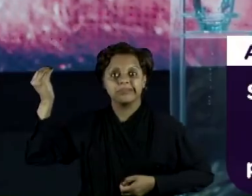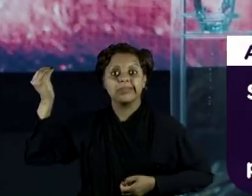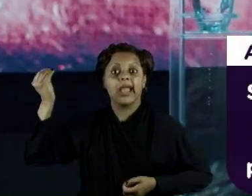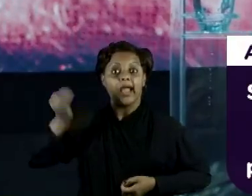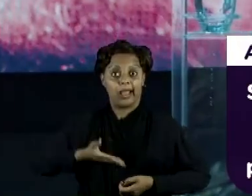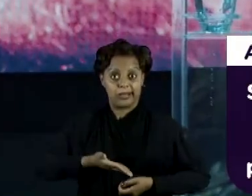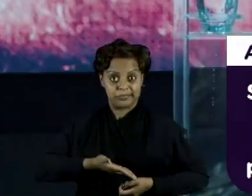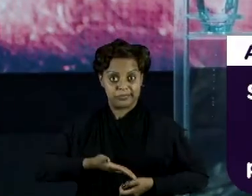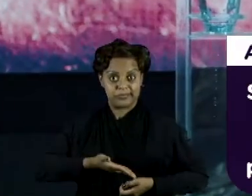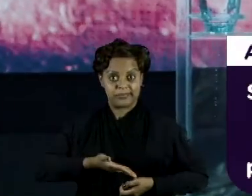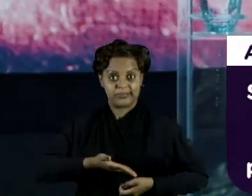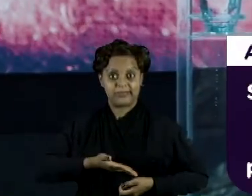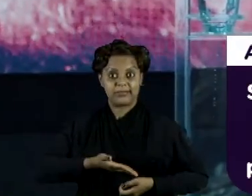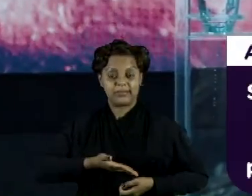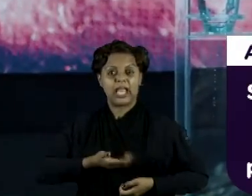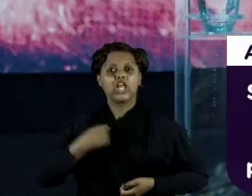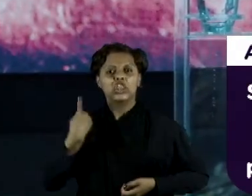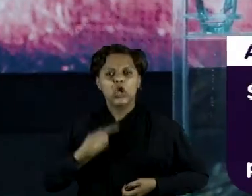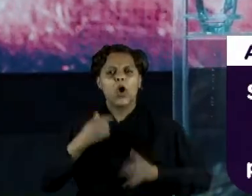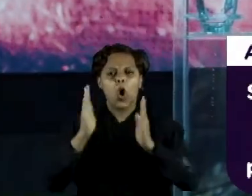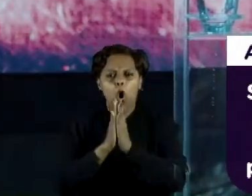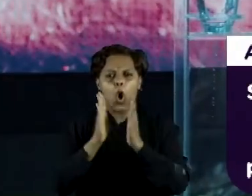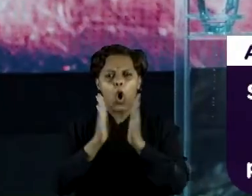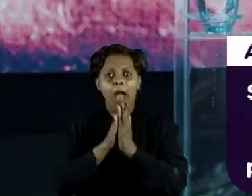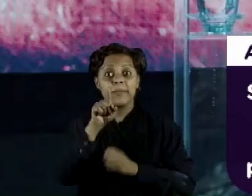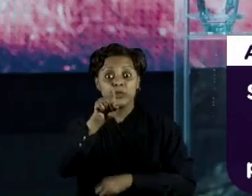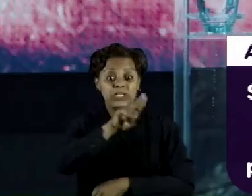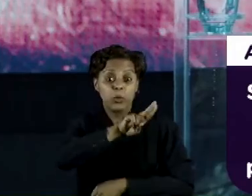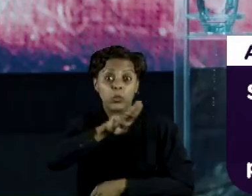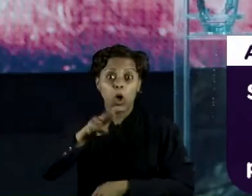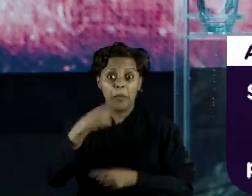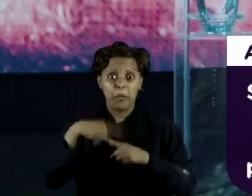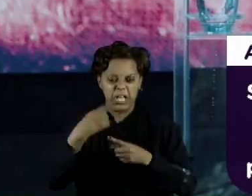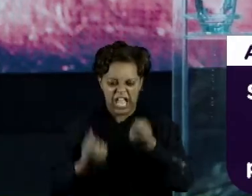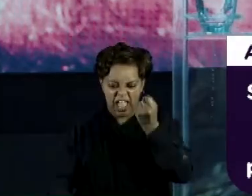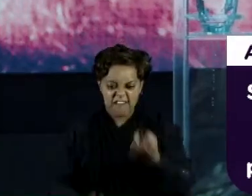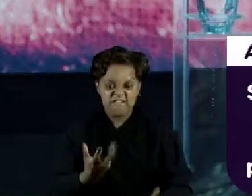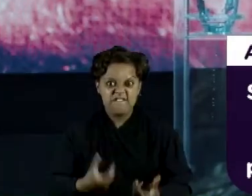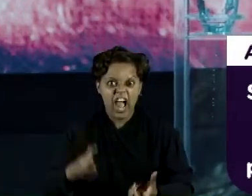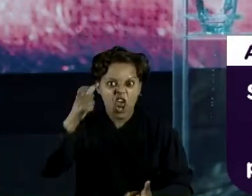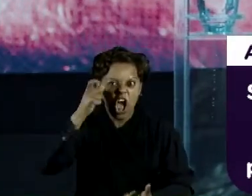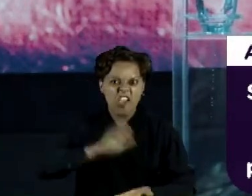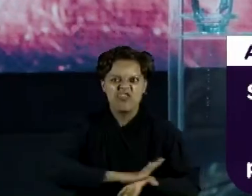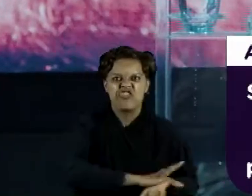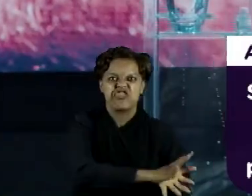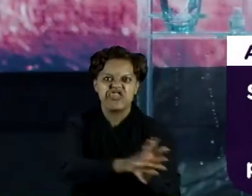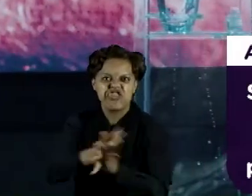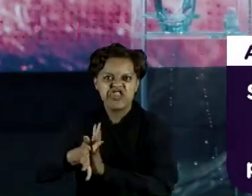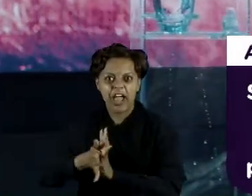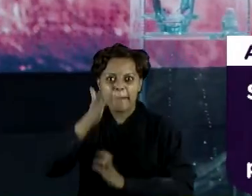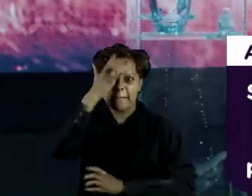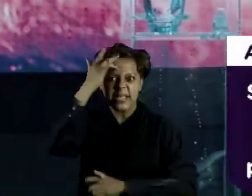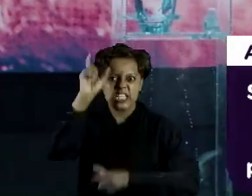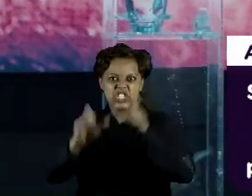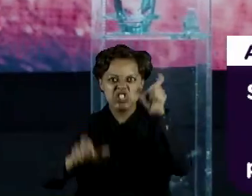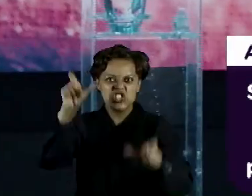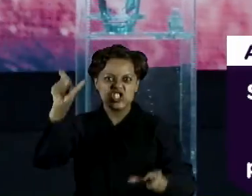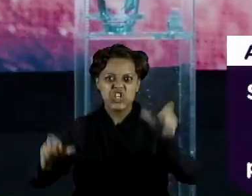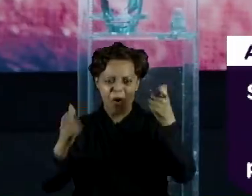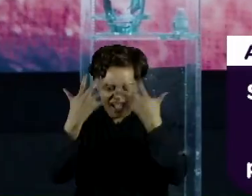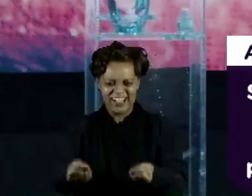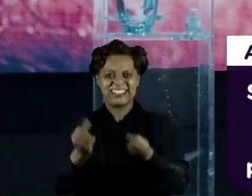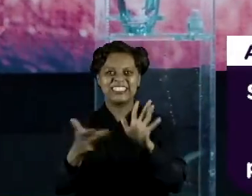tua vida, pelo seu nome, porque hoje o inferno foi envergonhado, hoje pessoas estão entregando a vida para